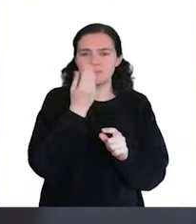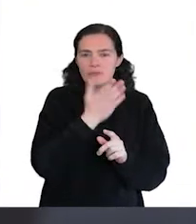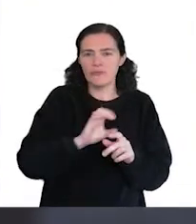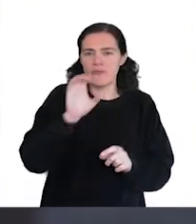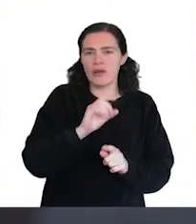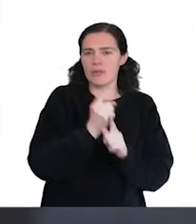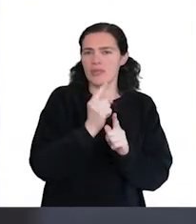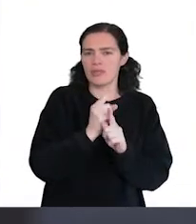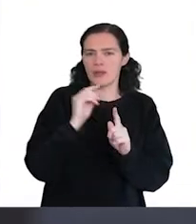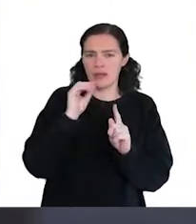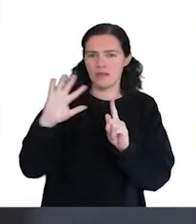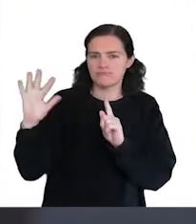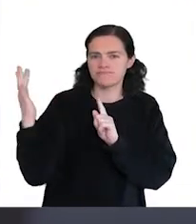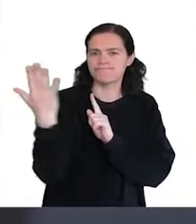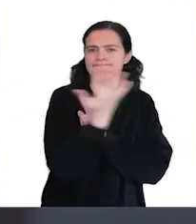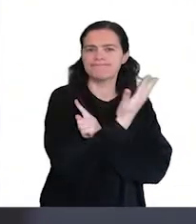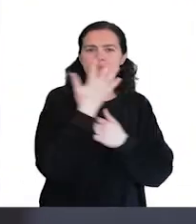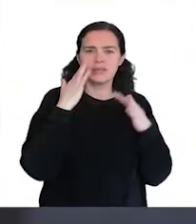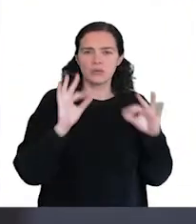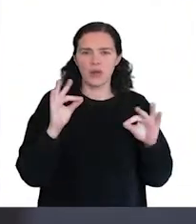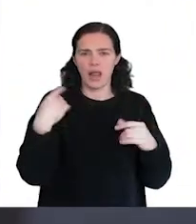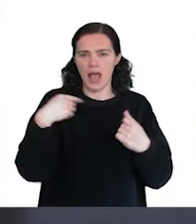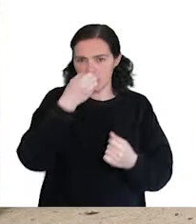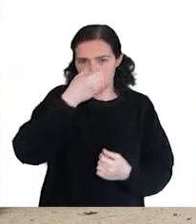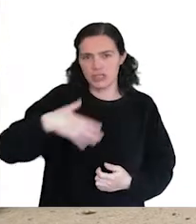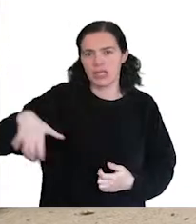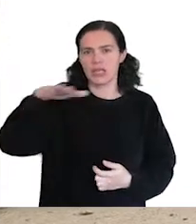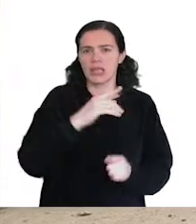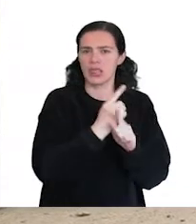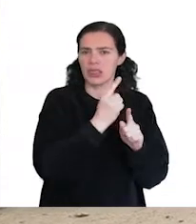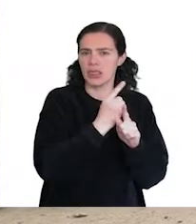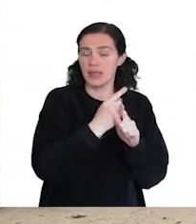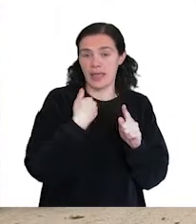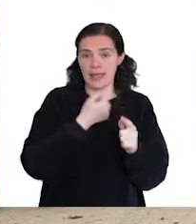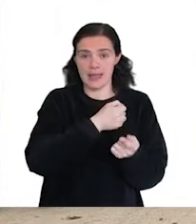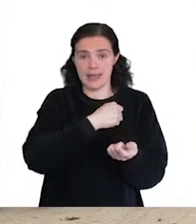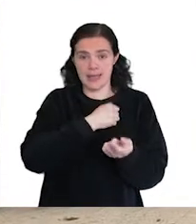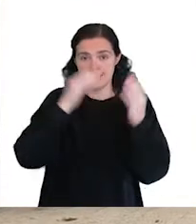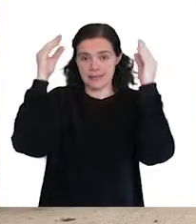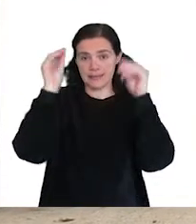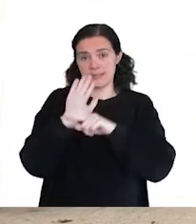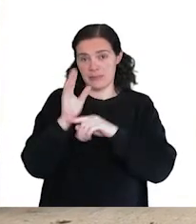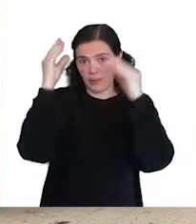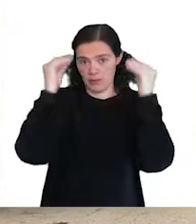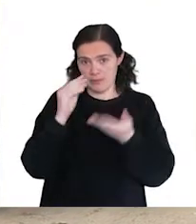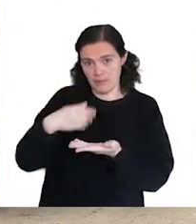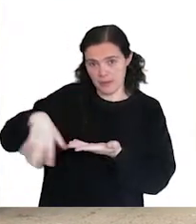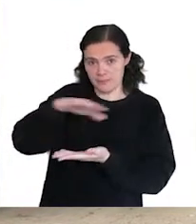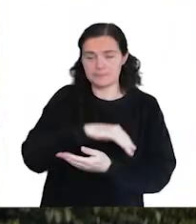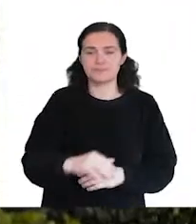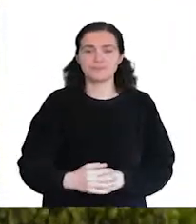estado intacto, toda a envolvente natural, todo o jardim que circunda a Casa do Cinema Manuel de Oliveira.